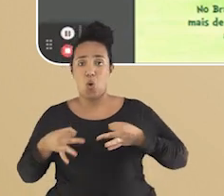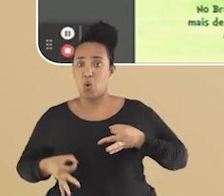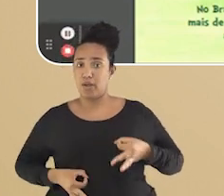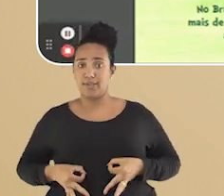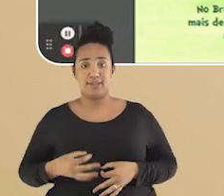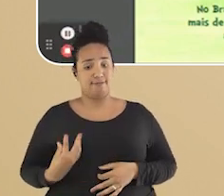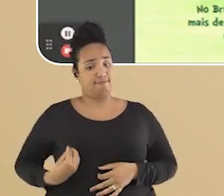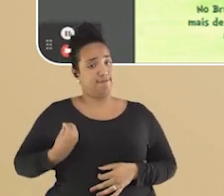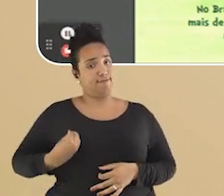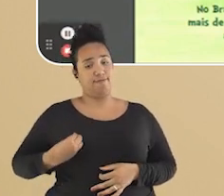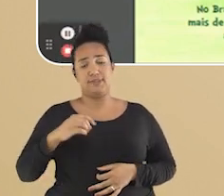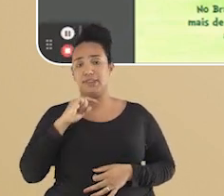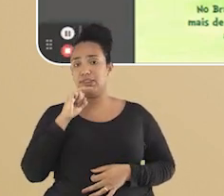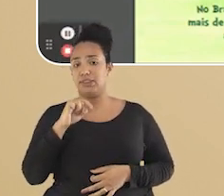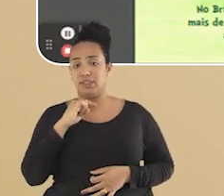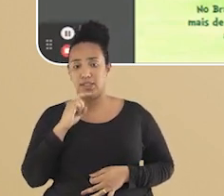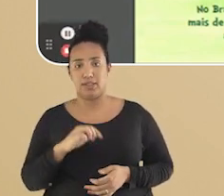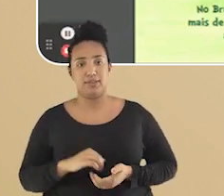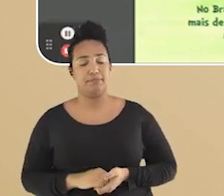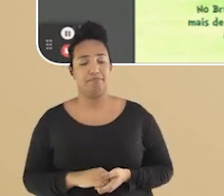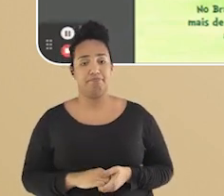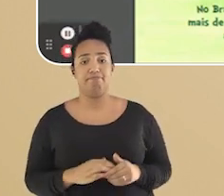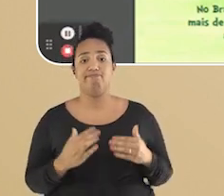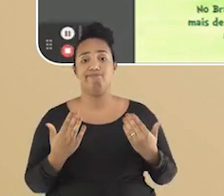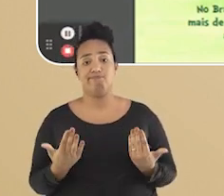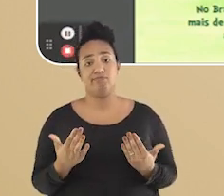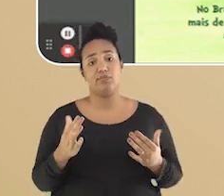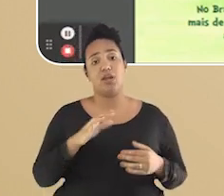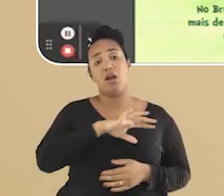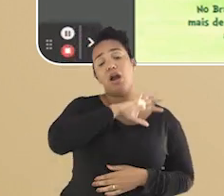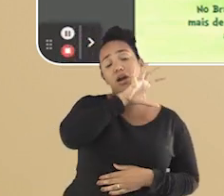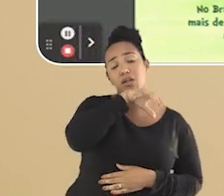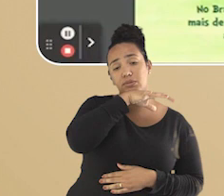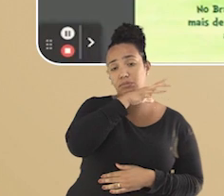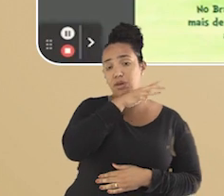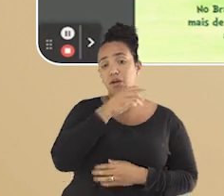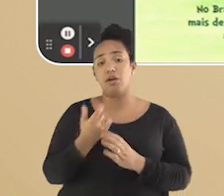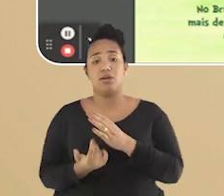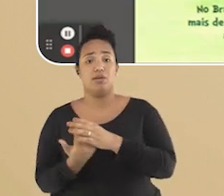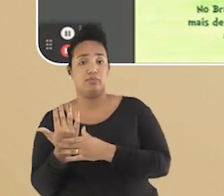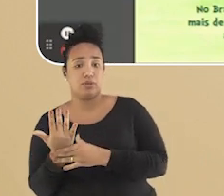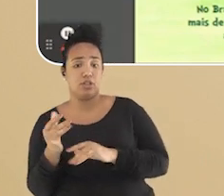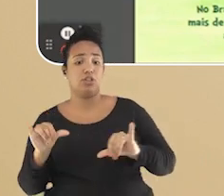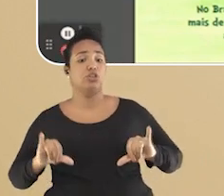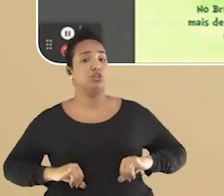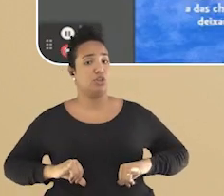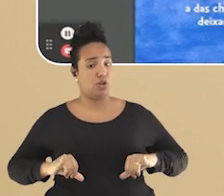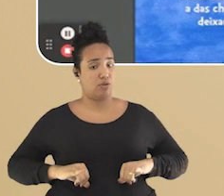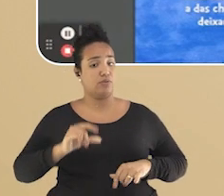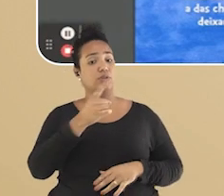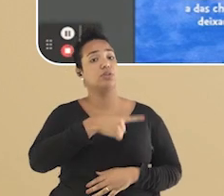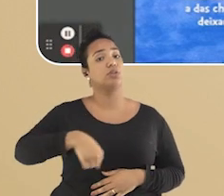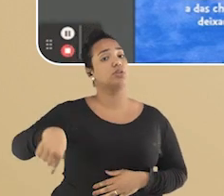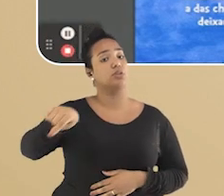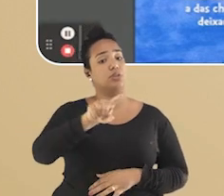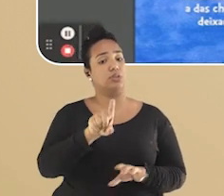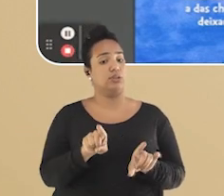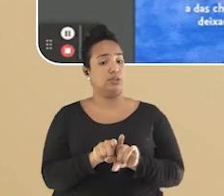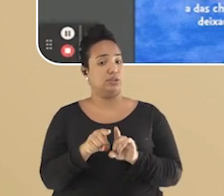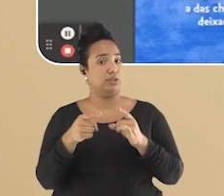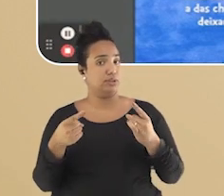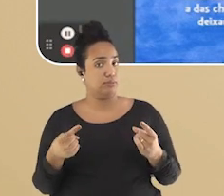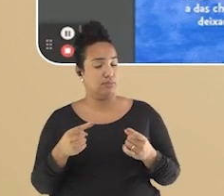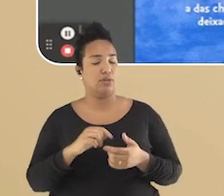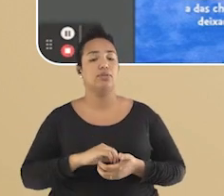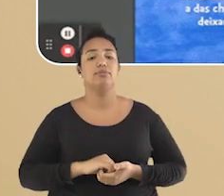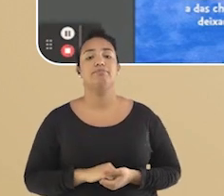sobreviver. Todos os animais e as plantas sofrem com incêndios, e nós também. A